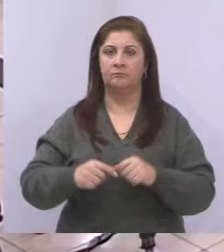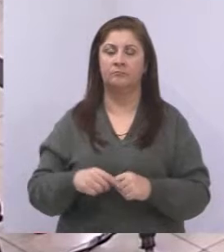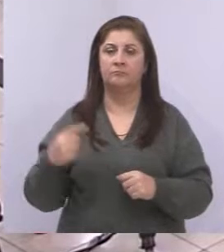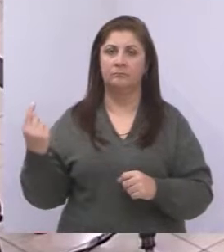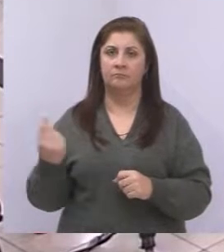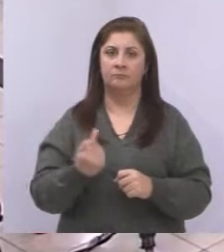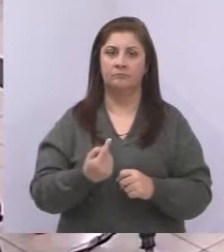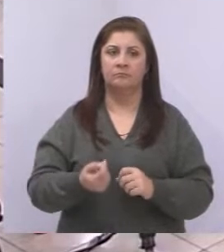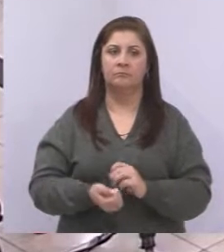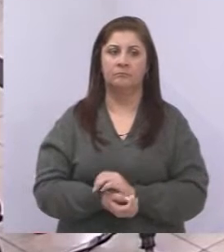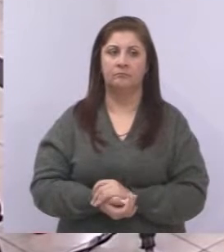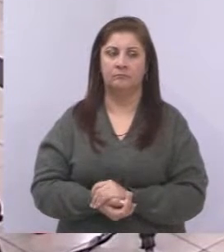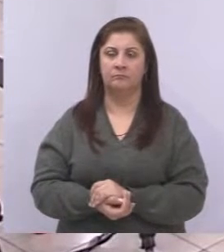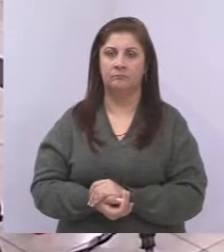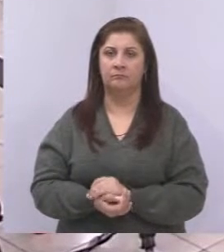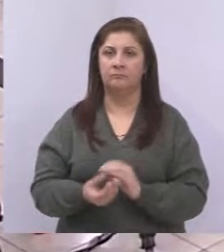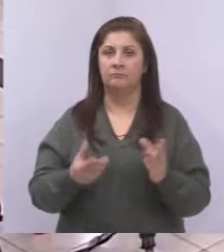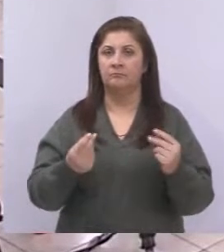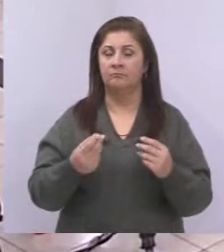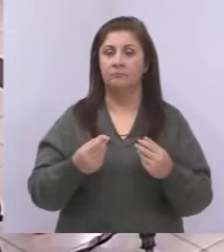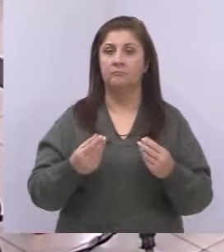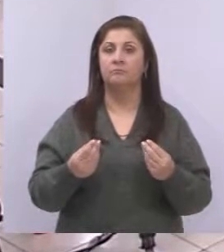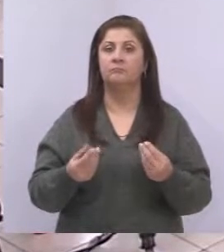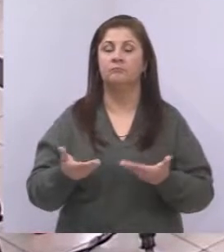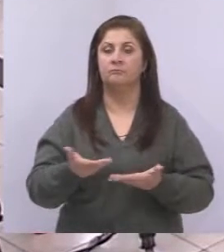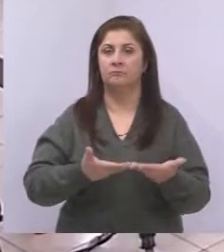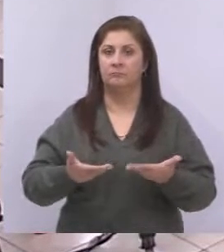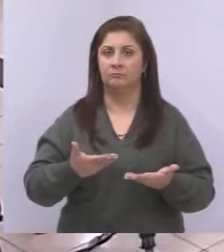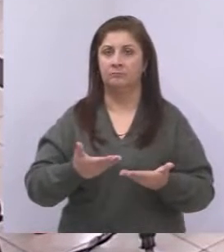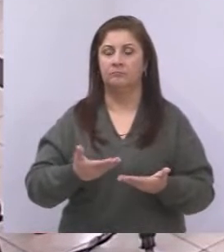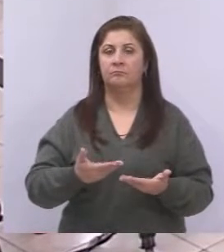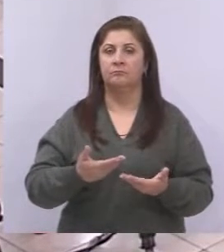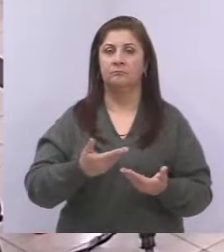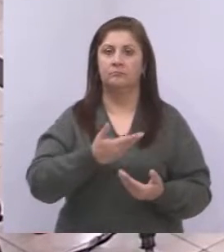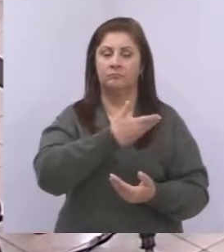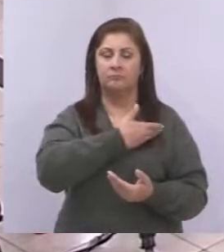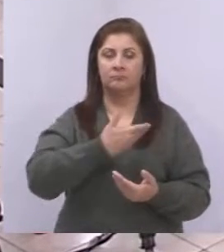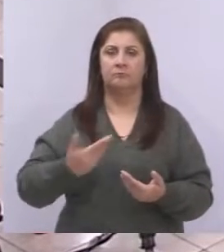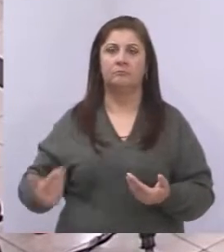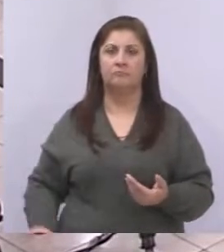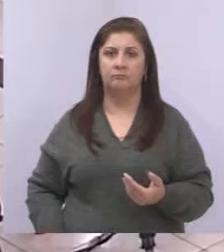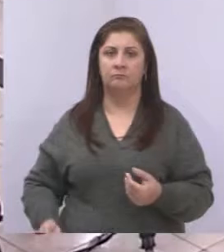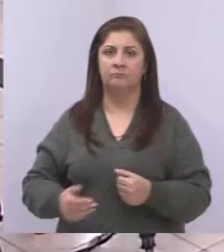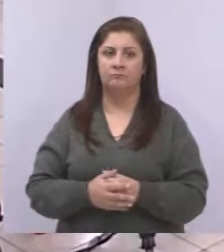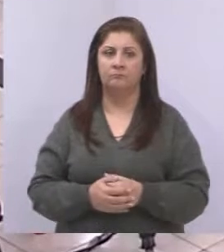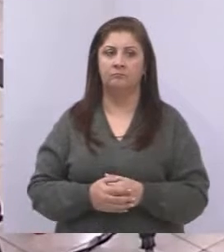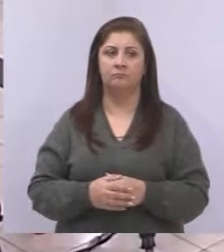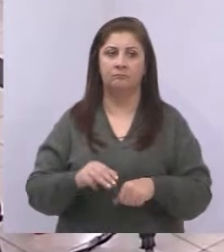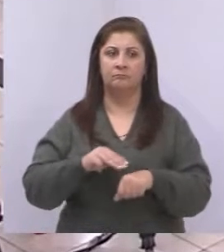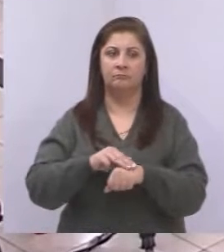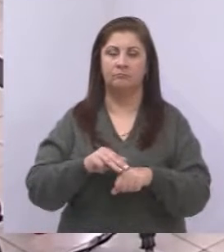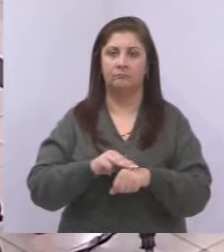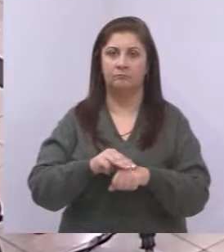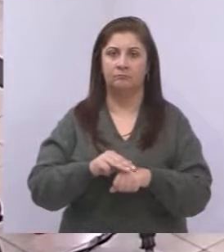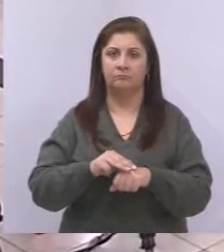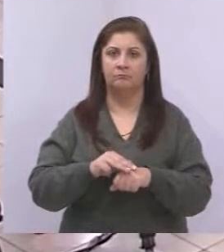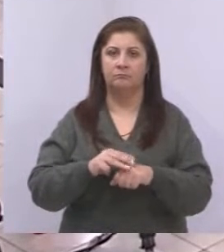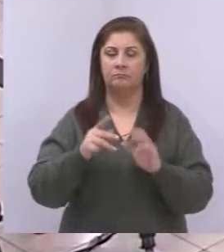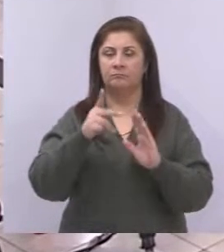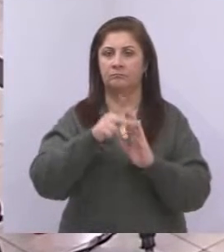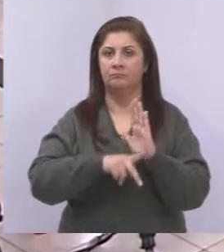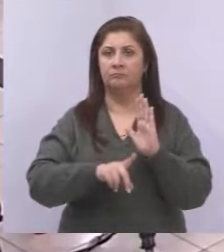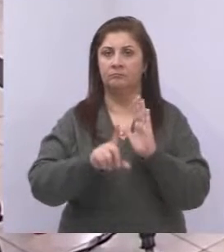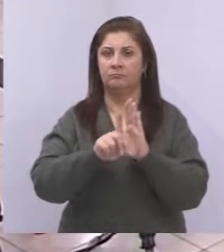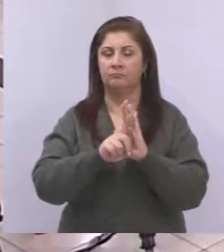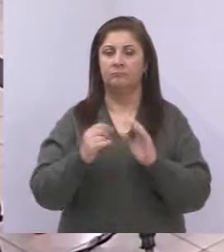neste dia, vários servidores públicos, quando pudemos discutir um projeto de extrema